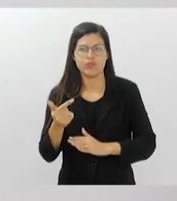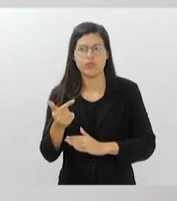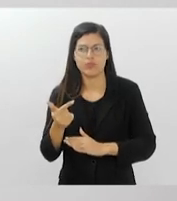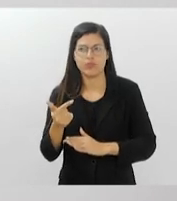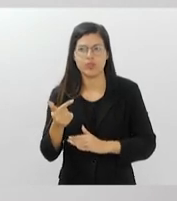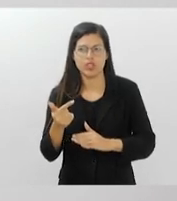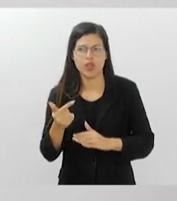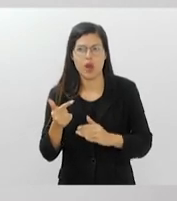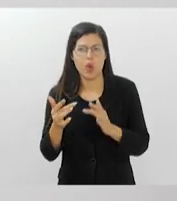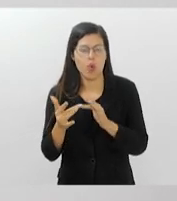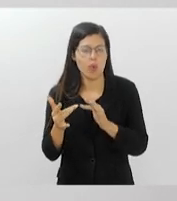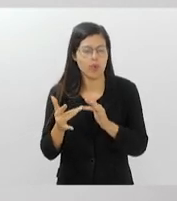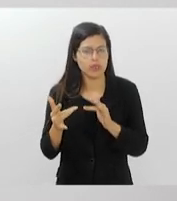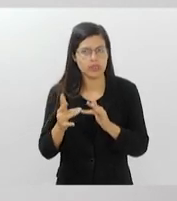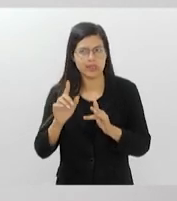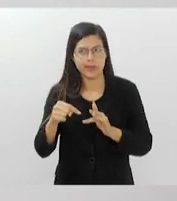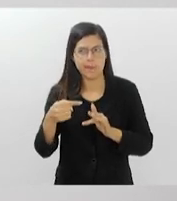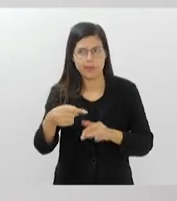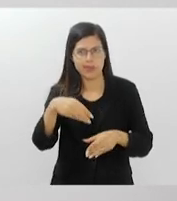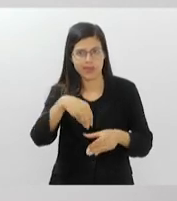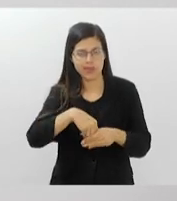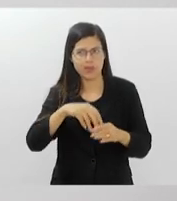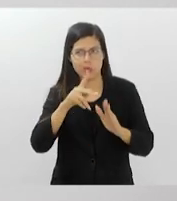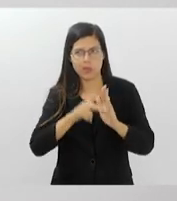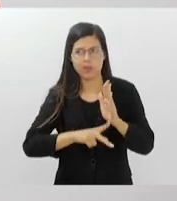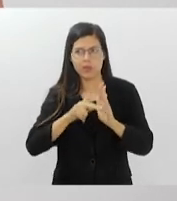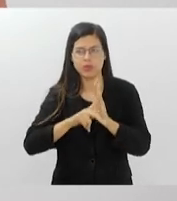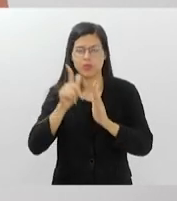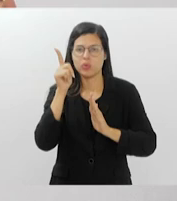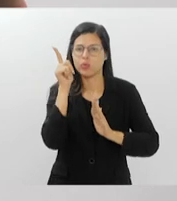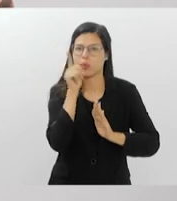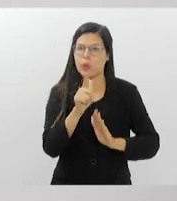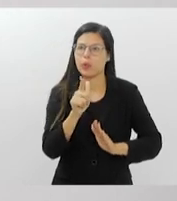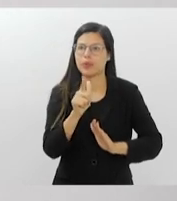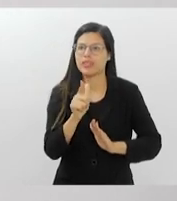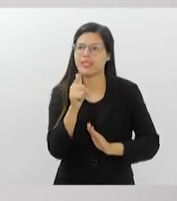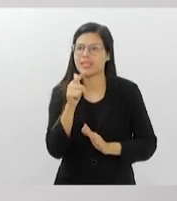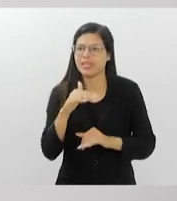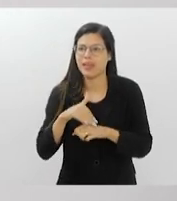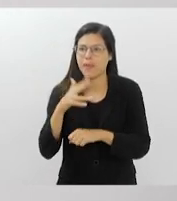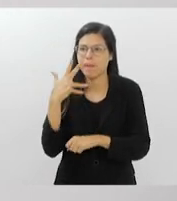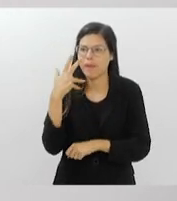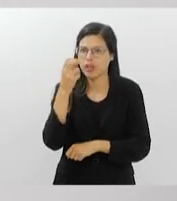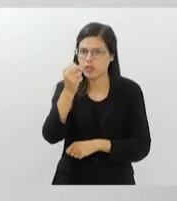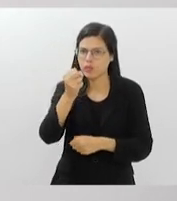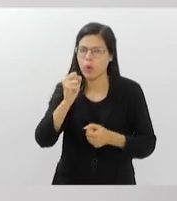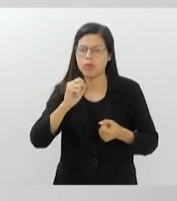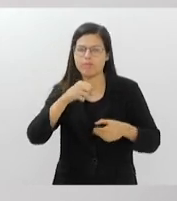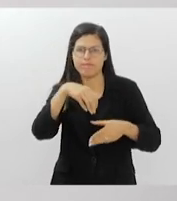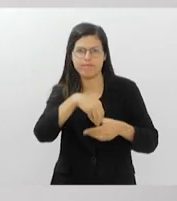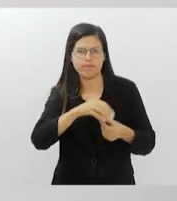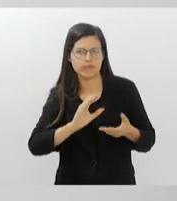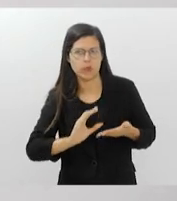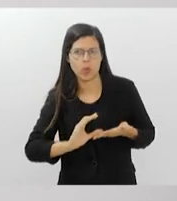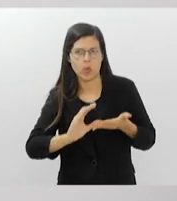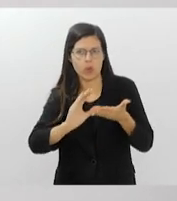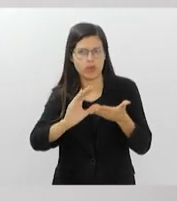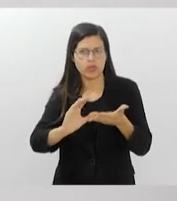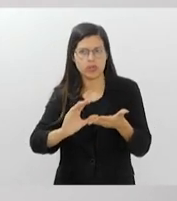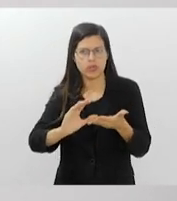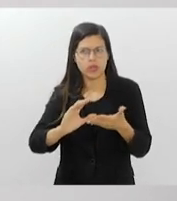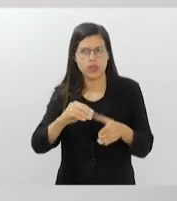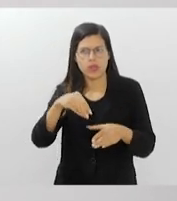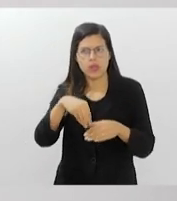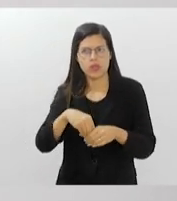depois dentro desse projeto a gente conseguir né tá mais forte dentro do Conselho tá mais forte dentro da